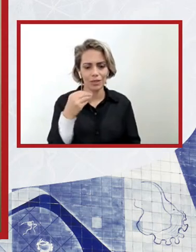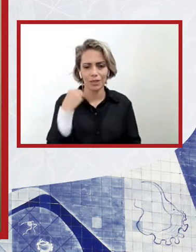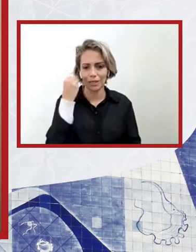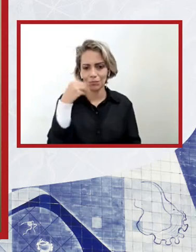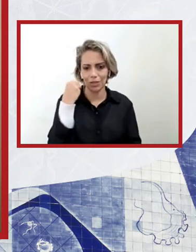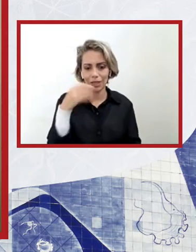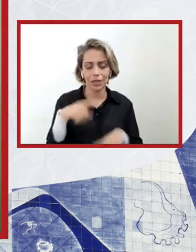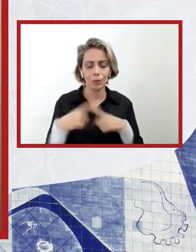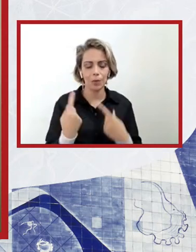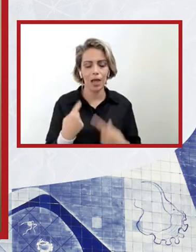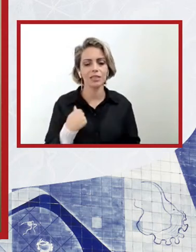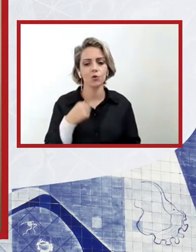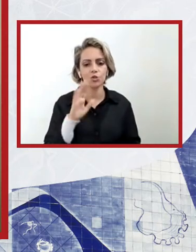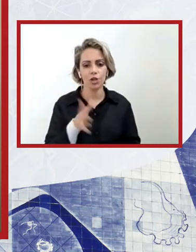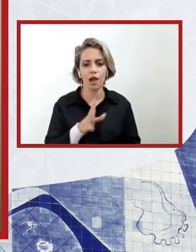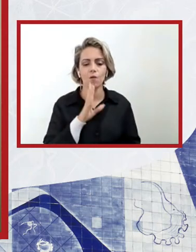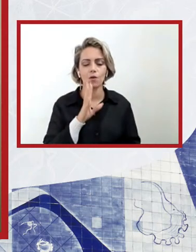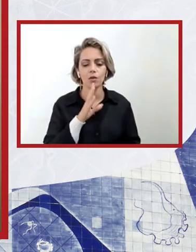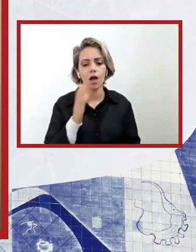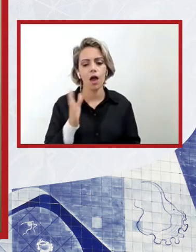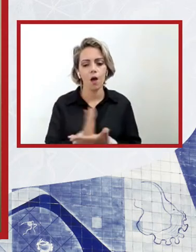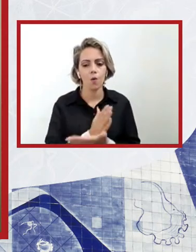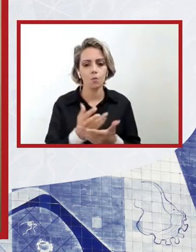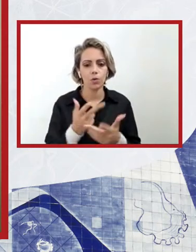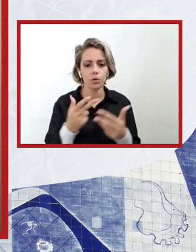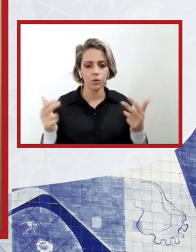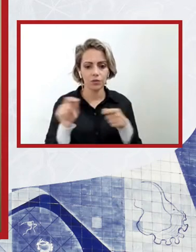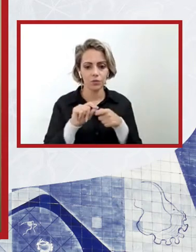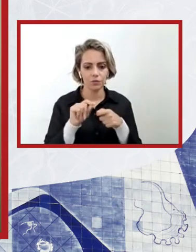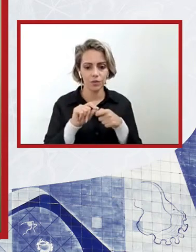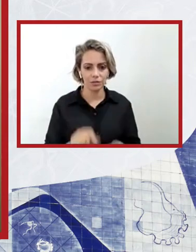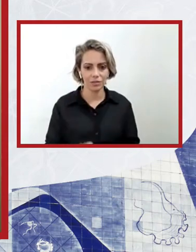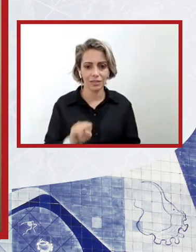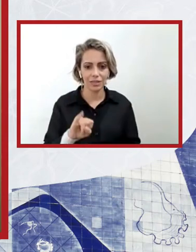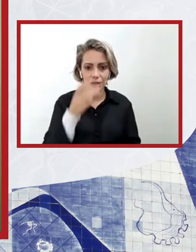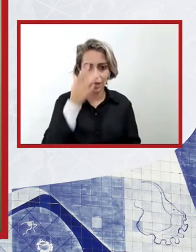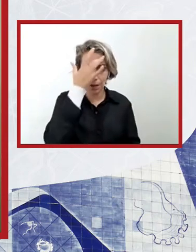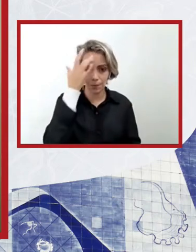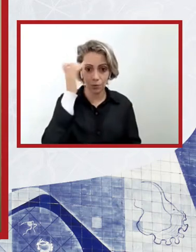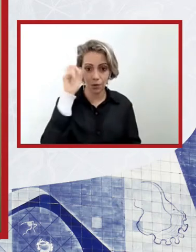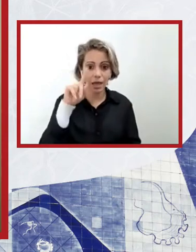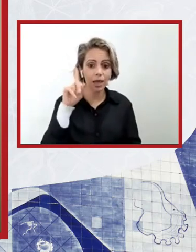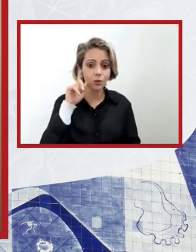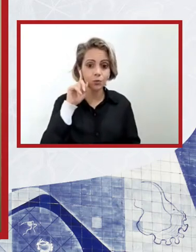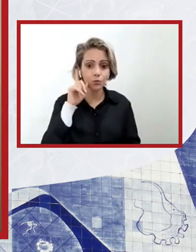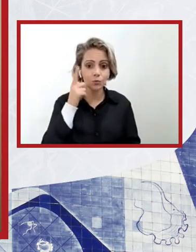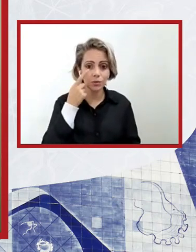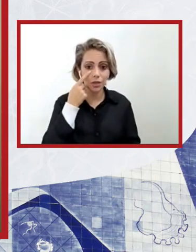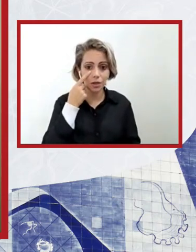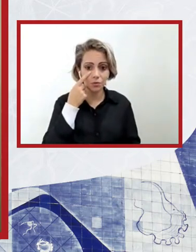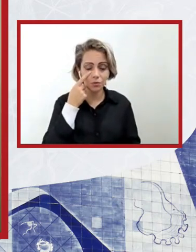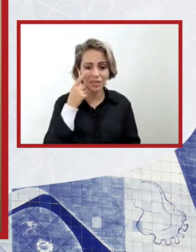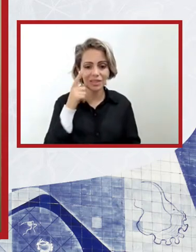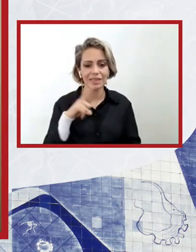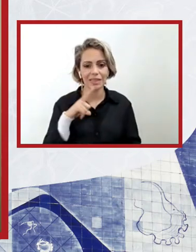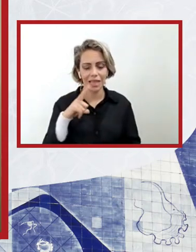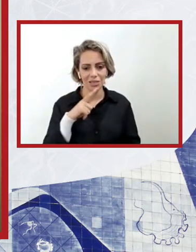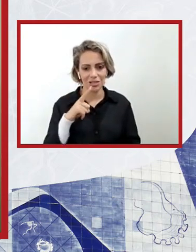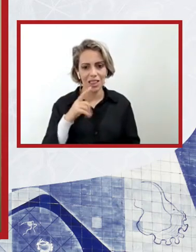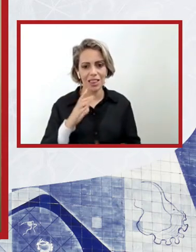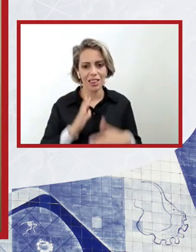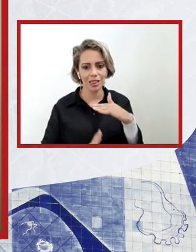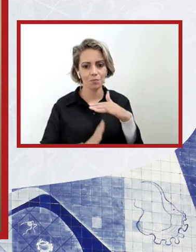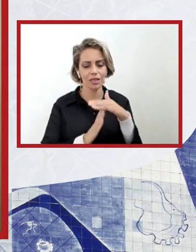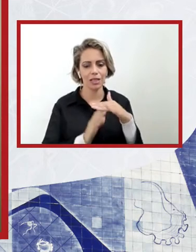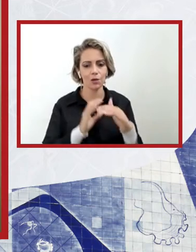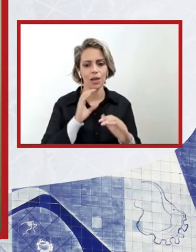feitas. Tá. Quando a pessoa é surdo-cega, existe uma limitação da comunicação